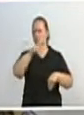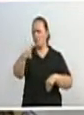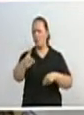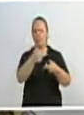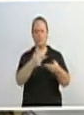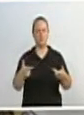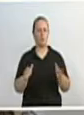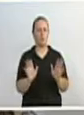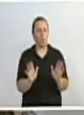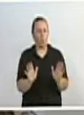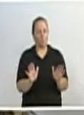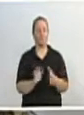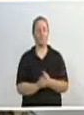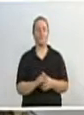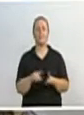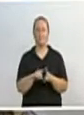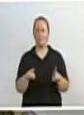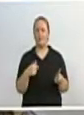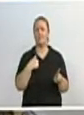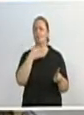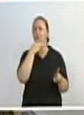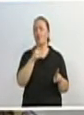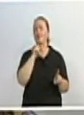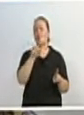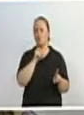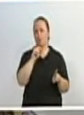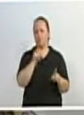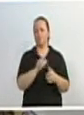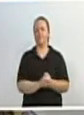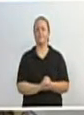poderá incorrer. Eu acho o seguinte, o descumprimento do prazo